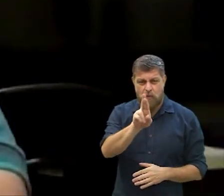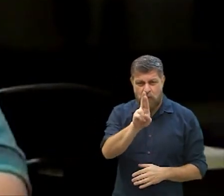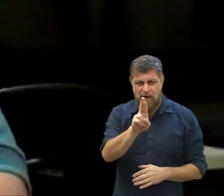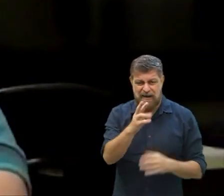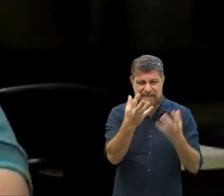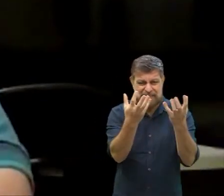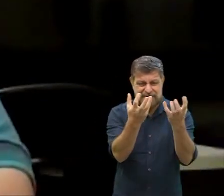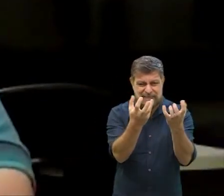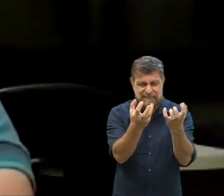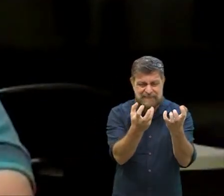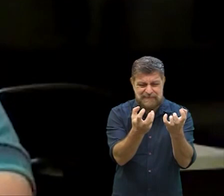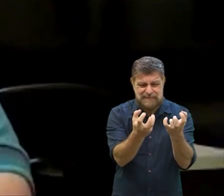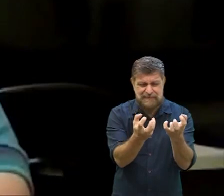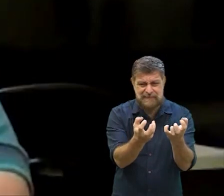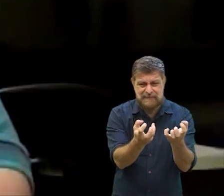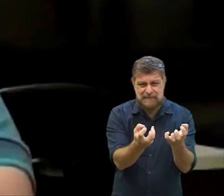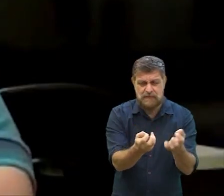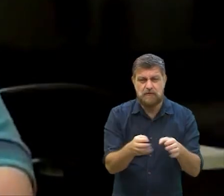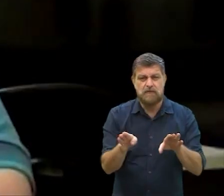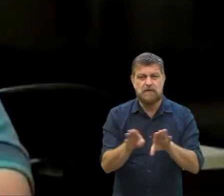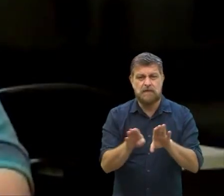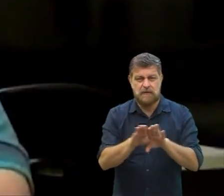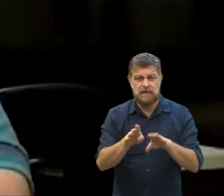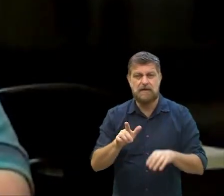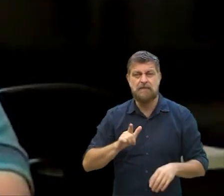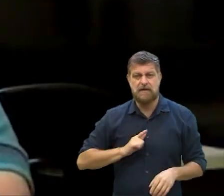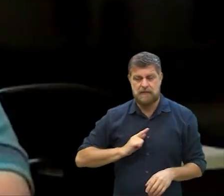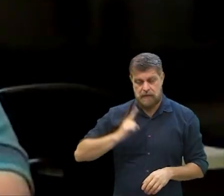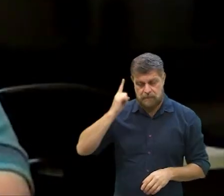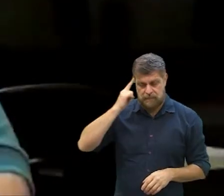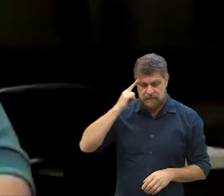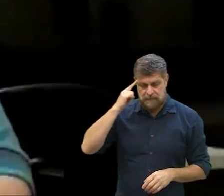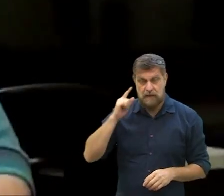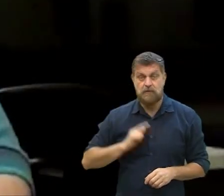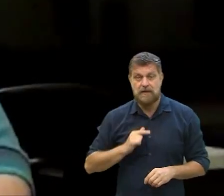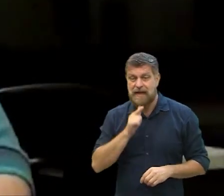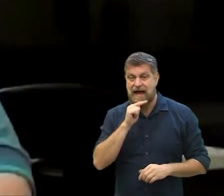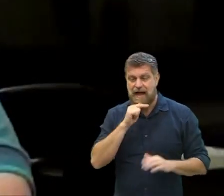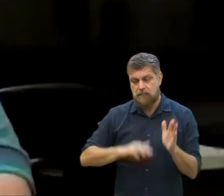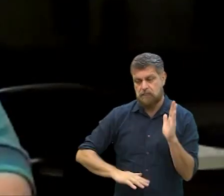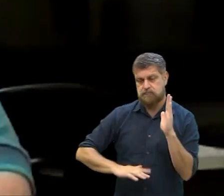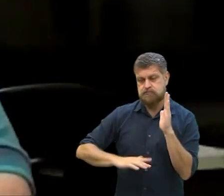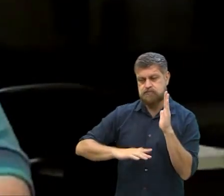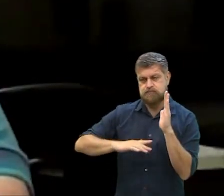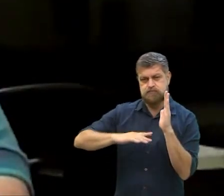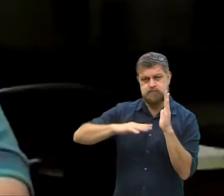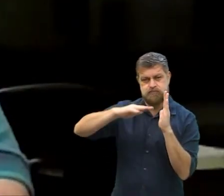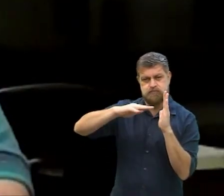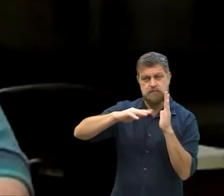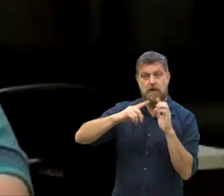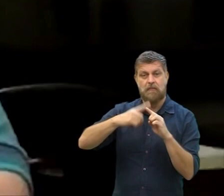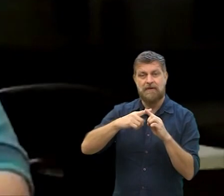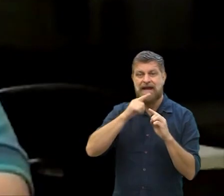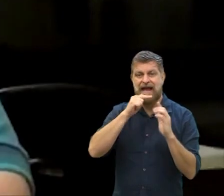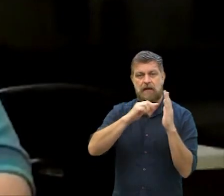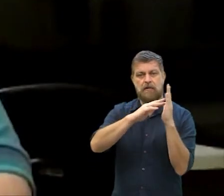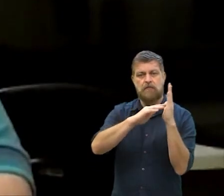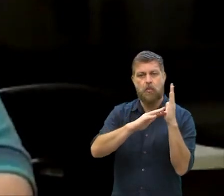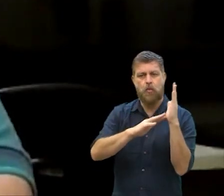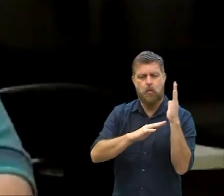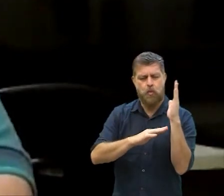do ar, a baixa umidade relativa do ar. A questão do abastecimento de água também é uma outra preocupação,